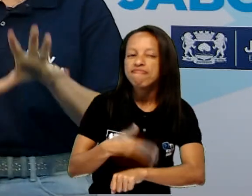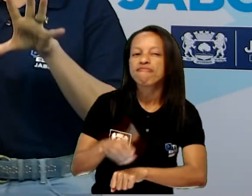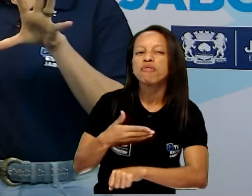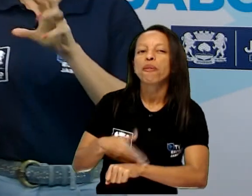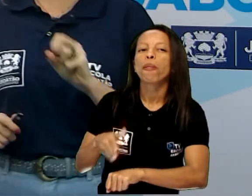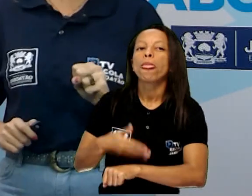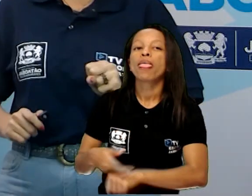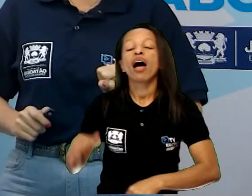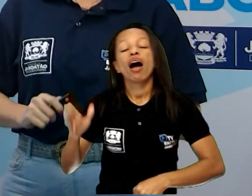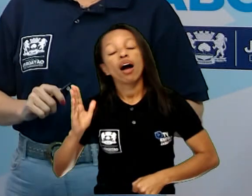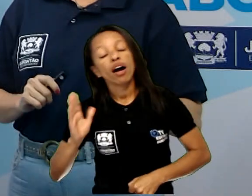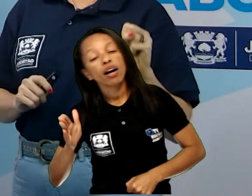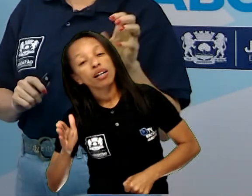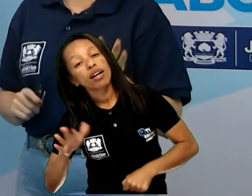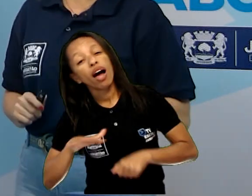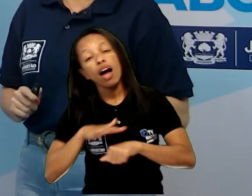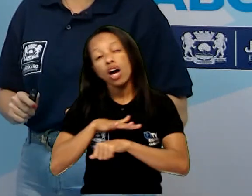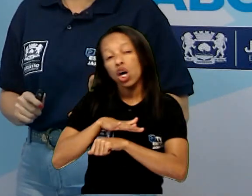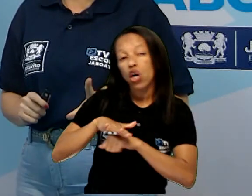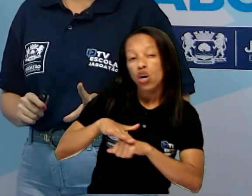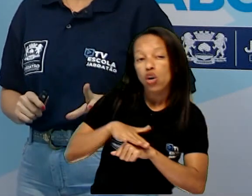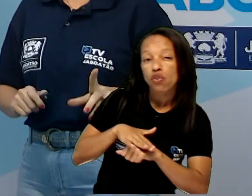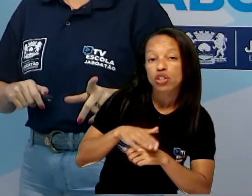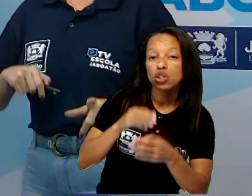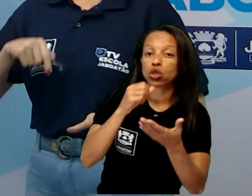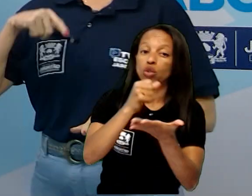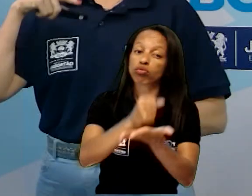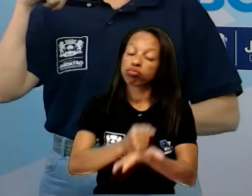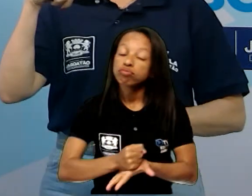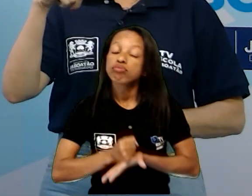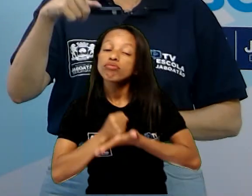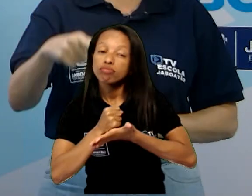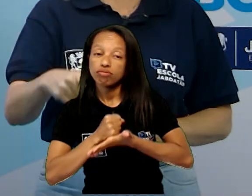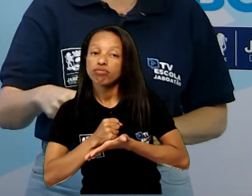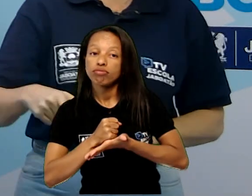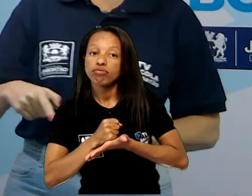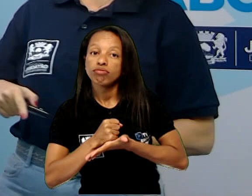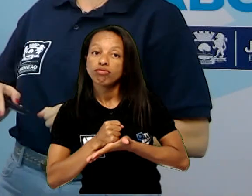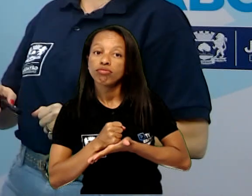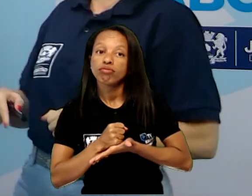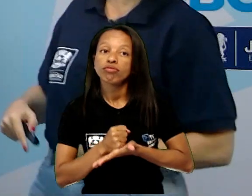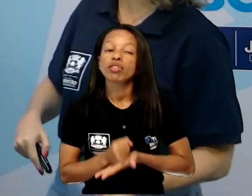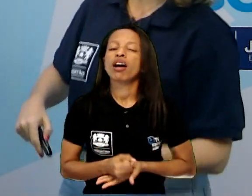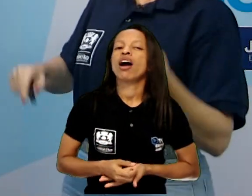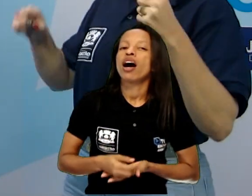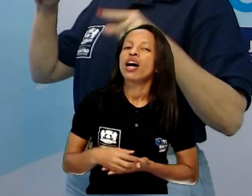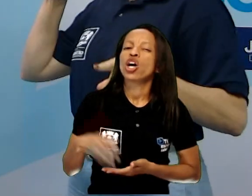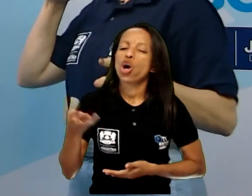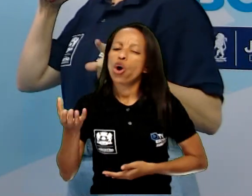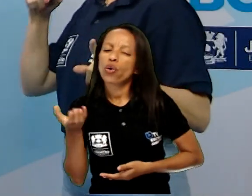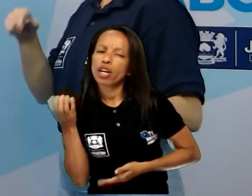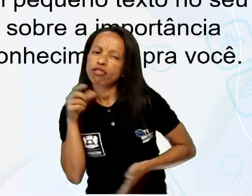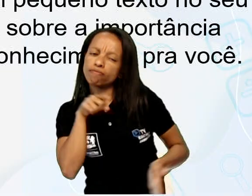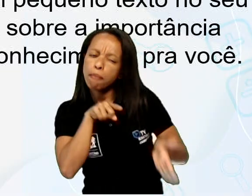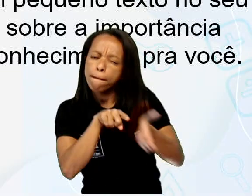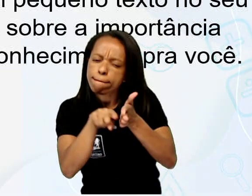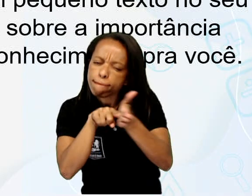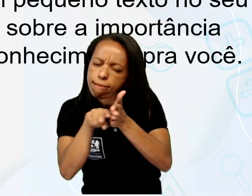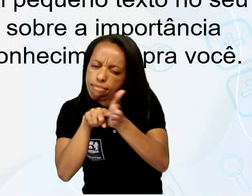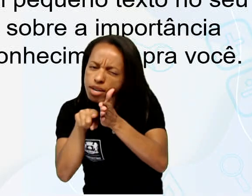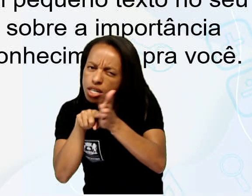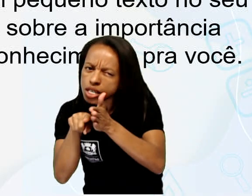que a gente falou um pouquinho de primeiros socorros, eu quero que vocês bebam mais dessa fonte e eu quero que vocês